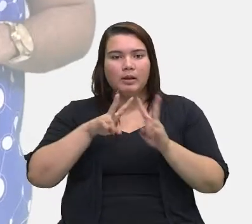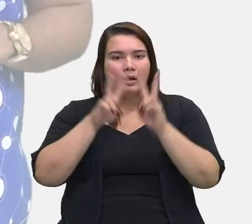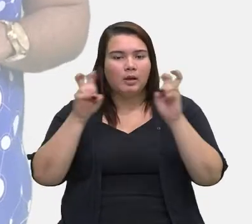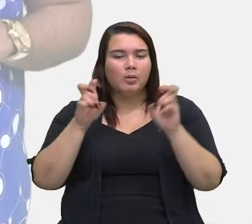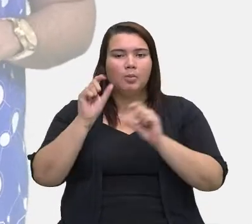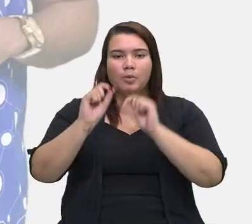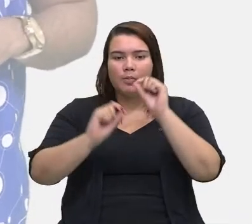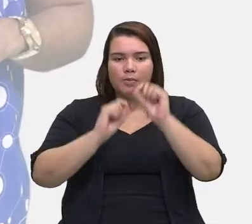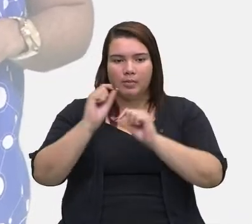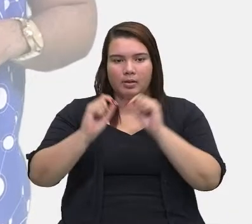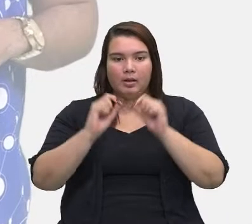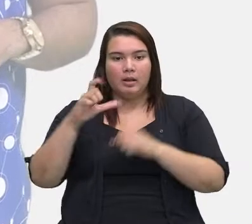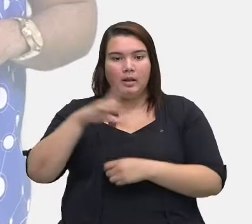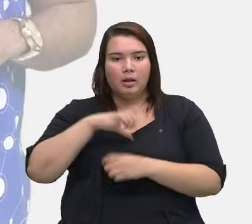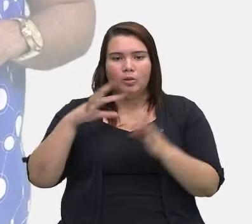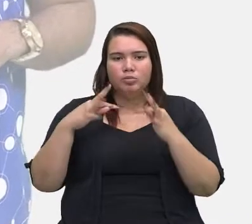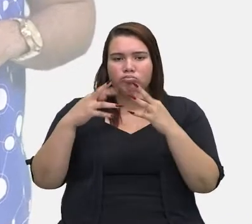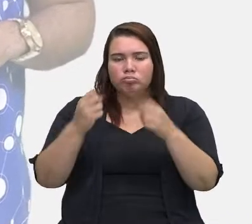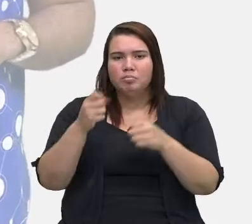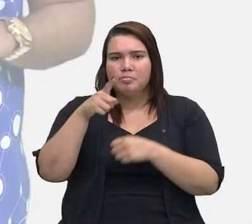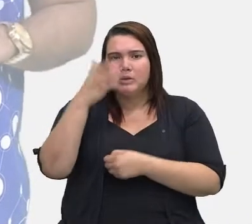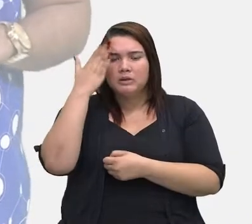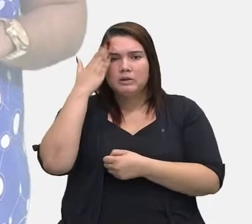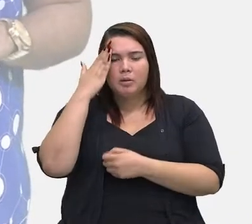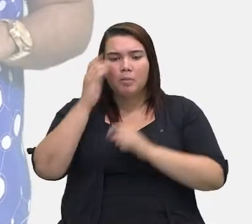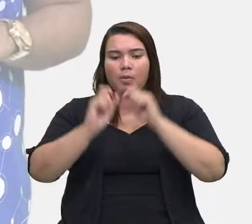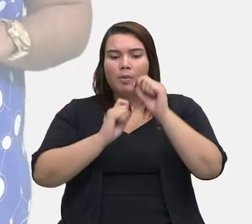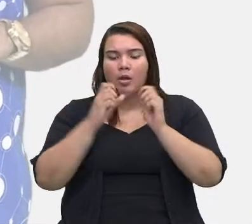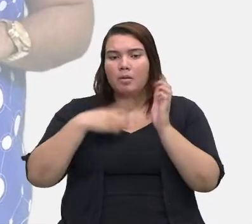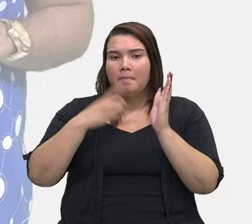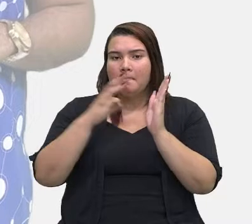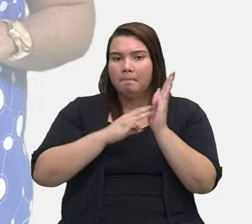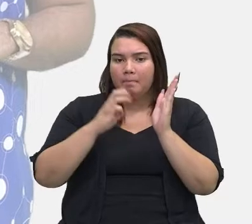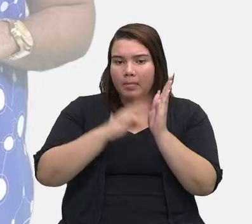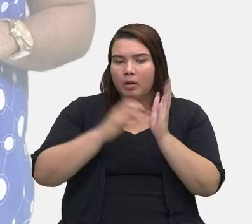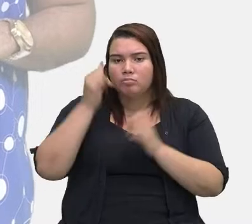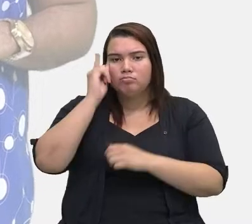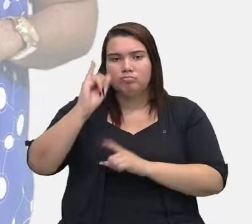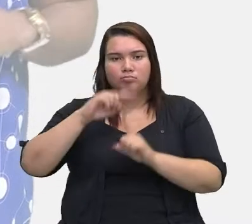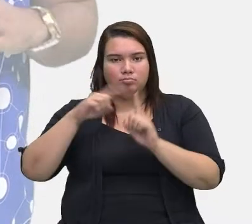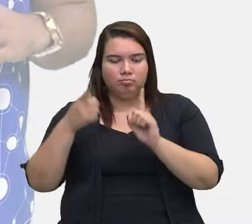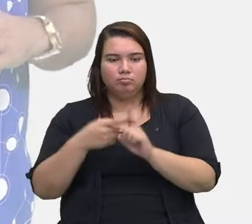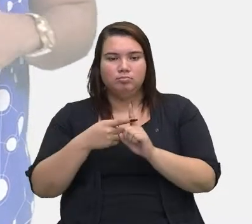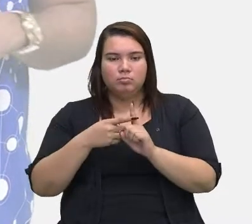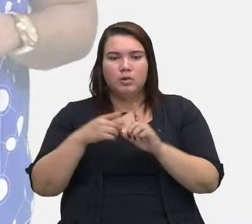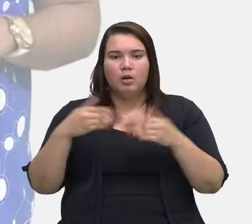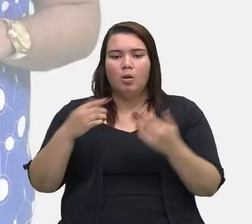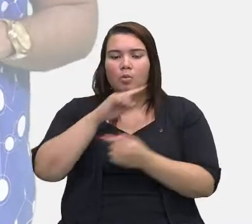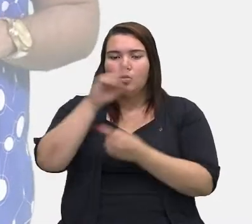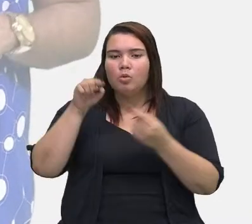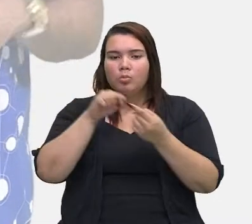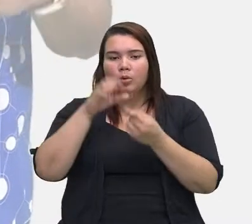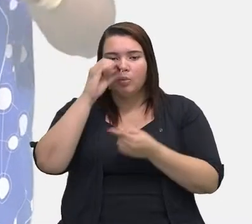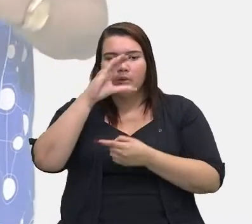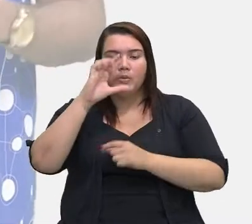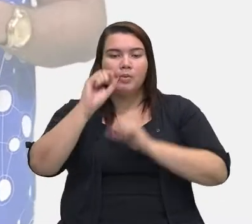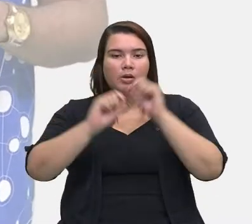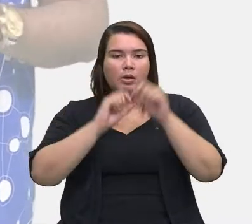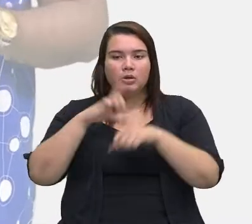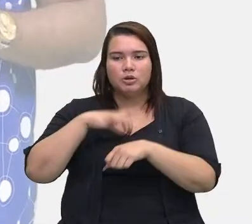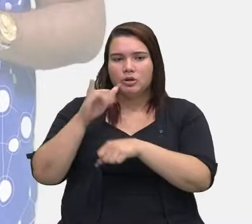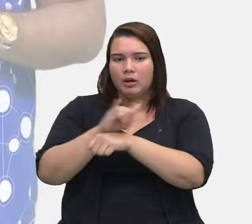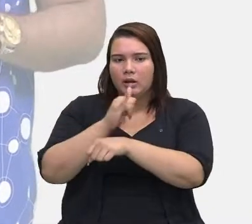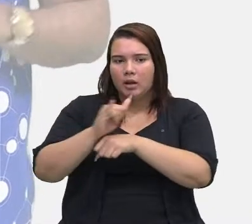seguinte título: Tudo o que você precisa saber sobre os métodos contraceptivos. E o nosso objeto de conhecimento: